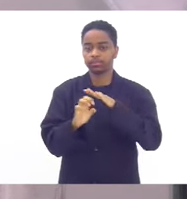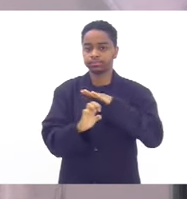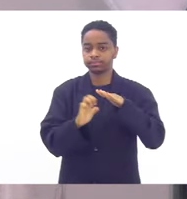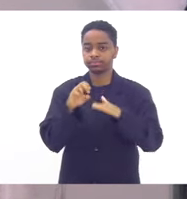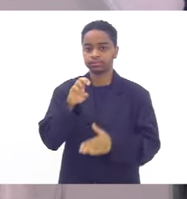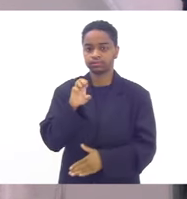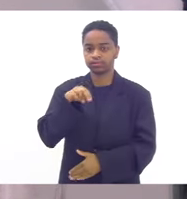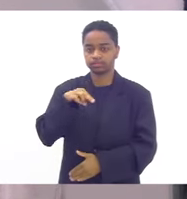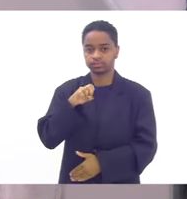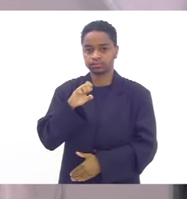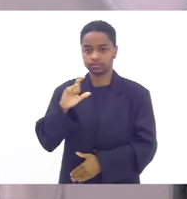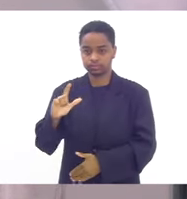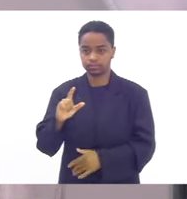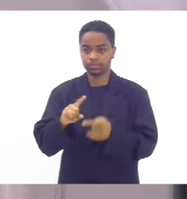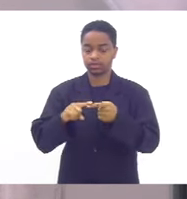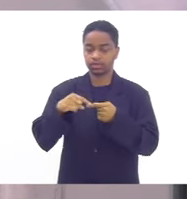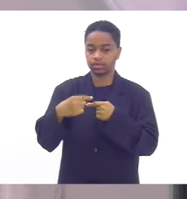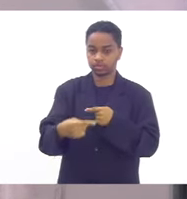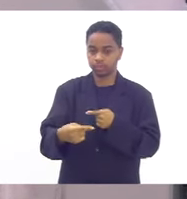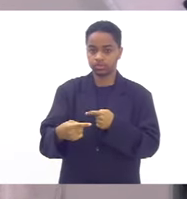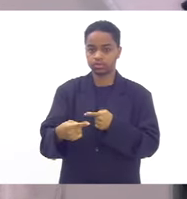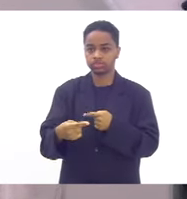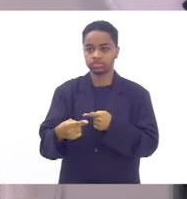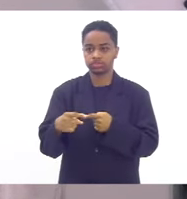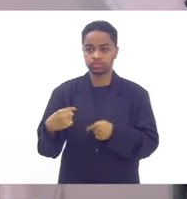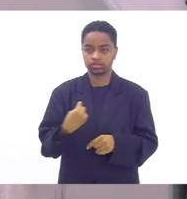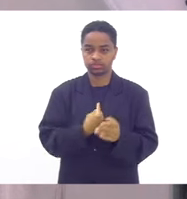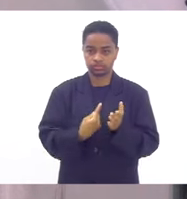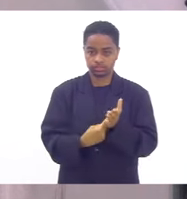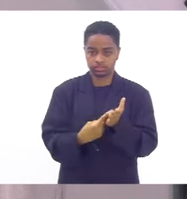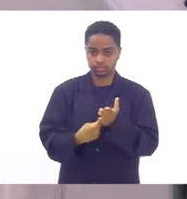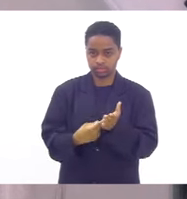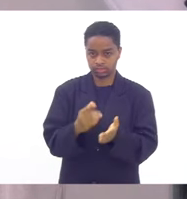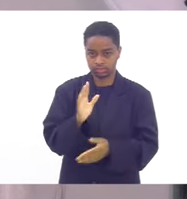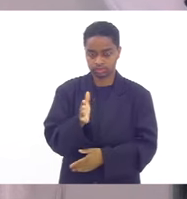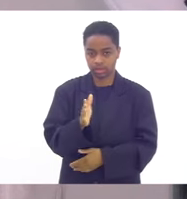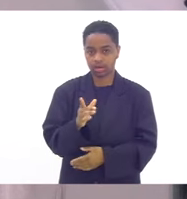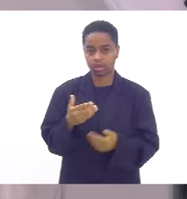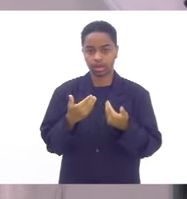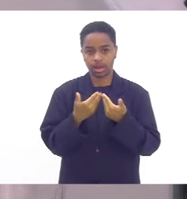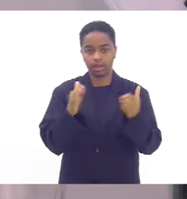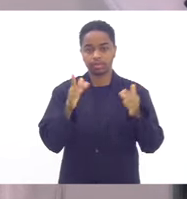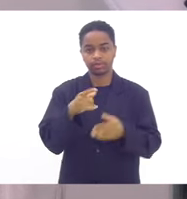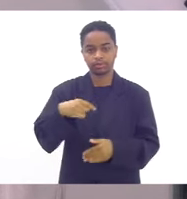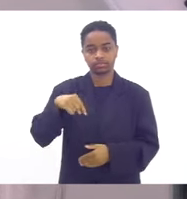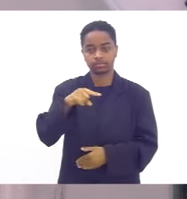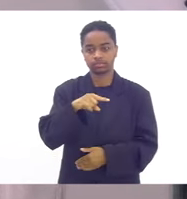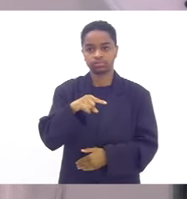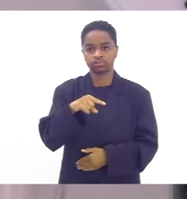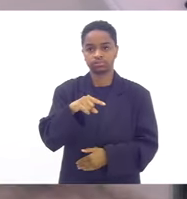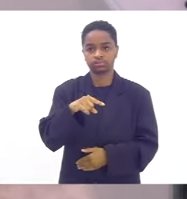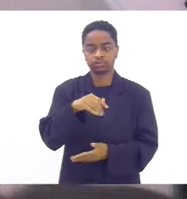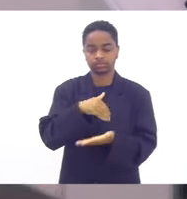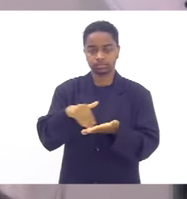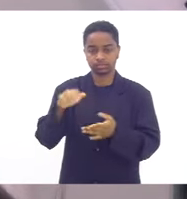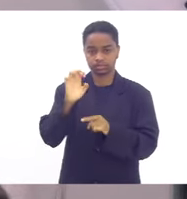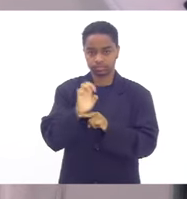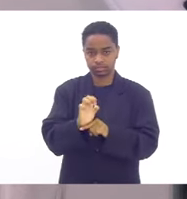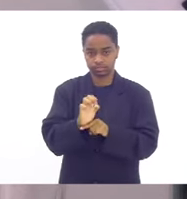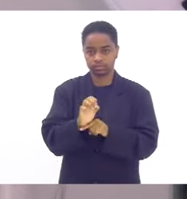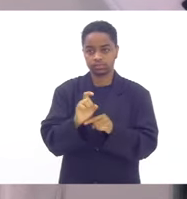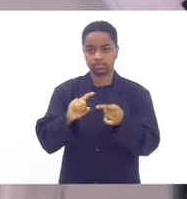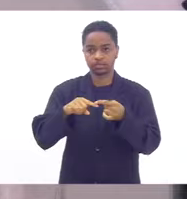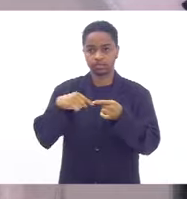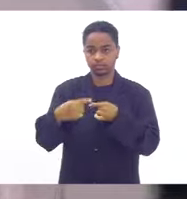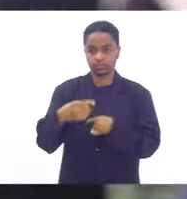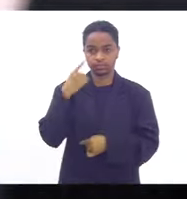Enel e, na sequência, como combinado anteriormente, abrir a palavra para a Secretaria de Estado, para o deputado Hugo